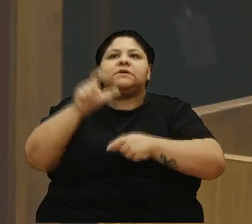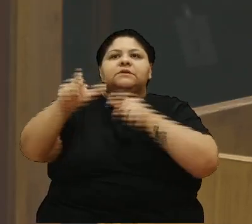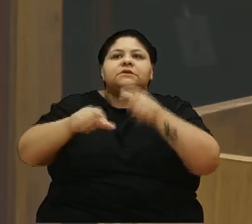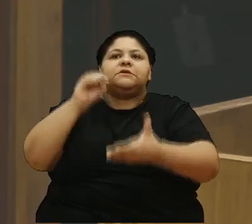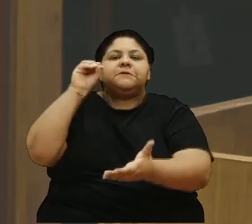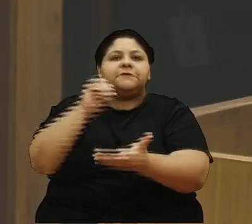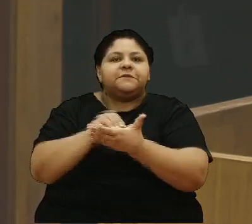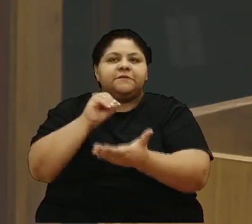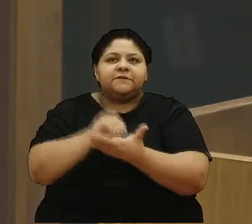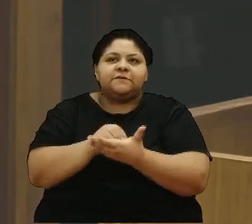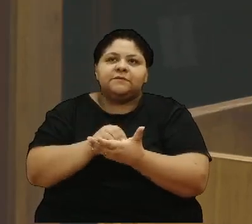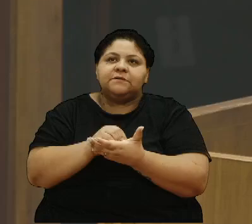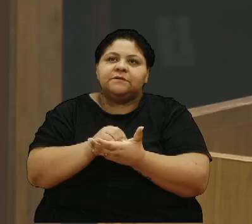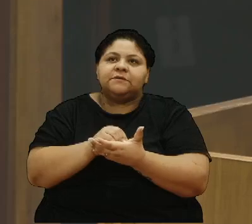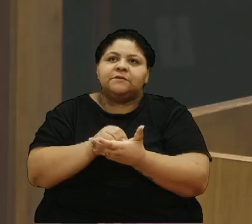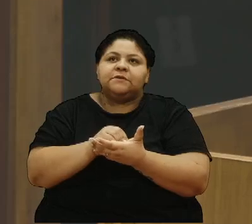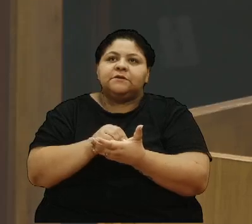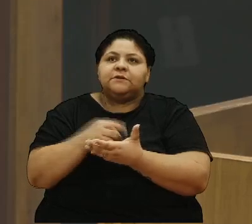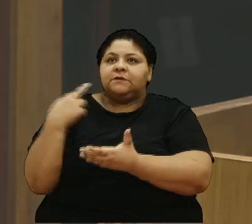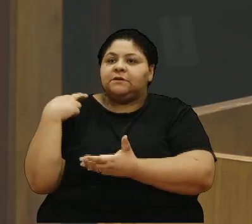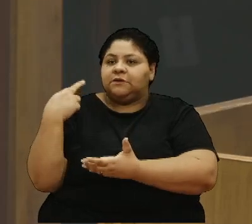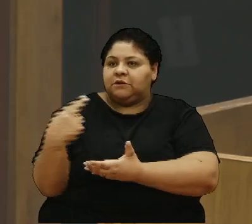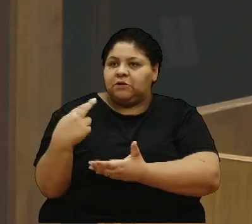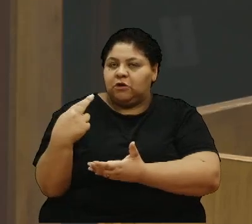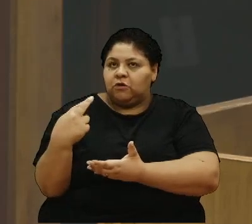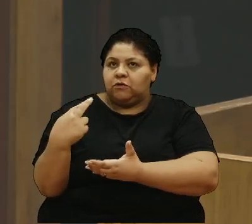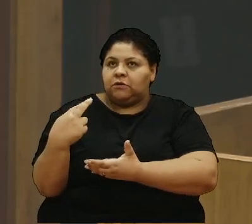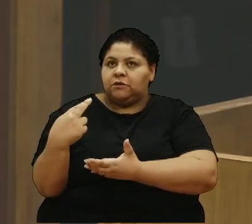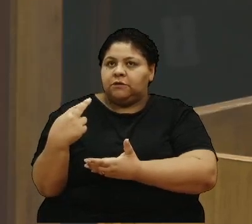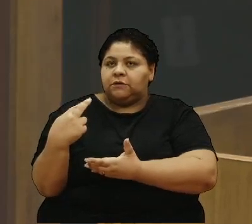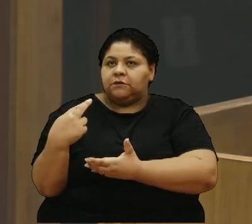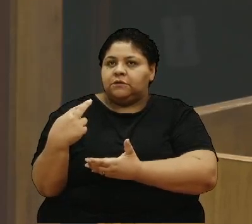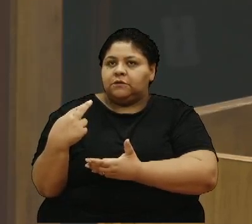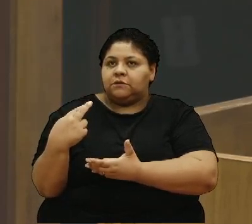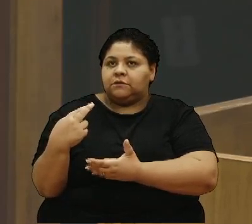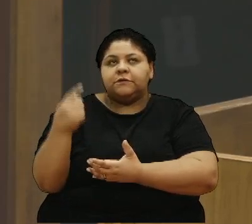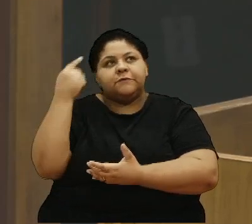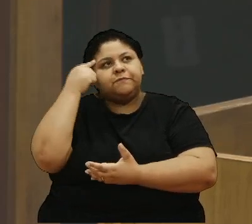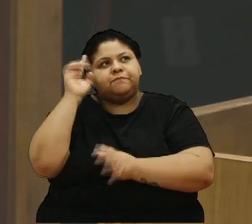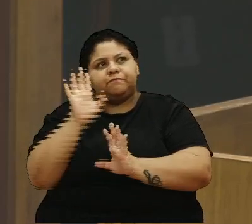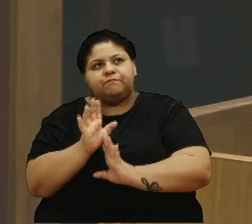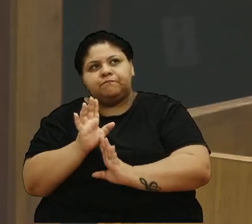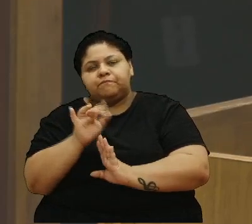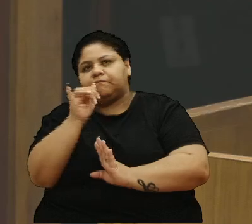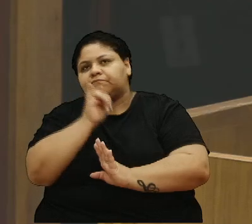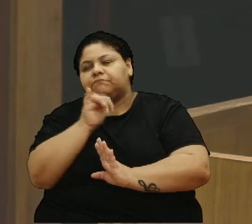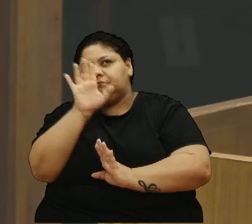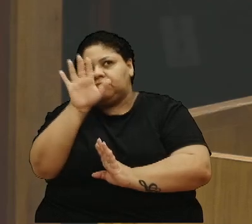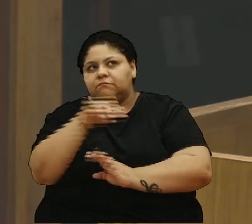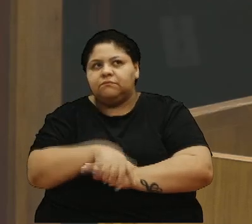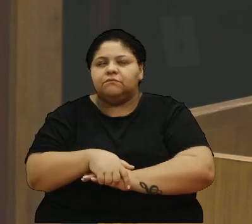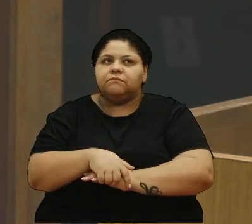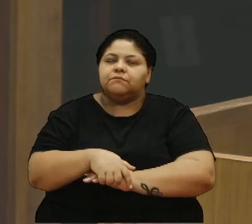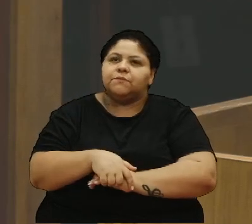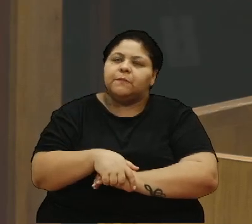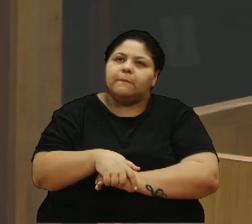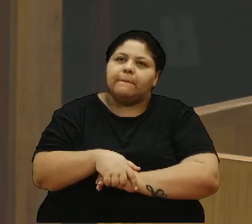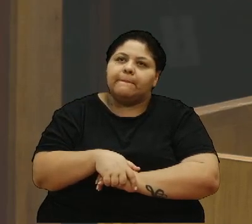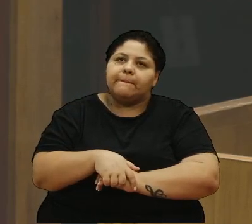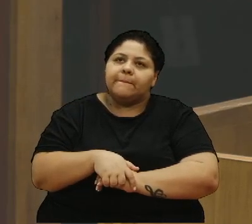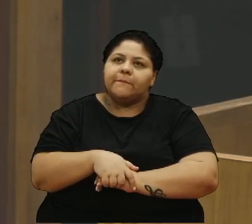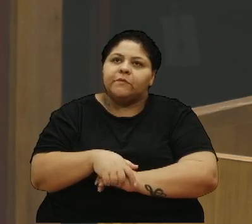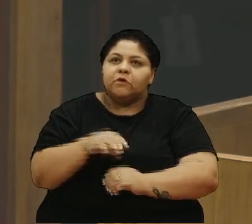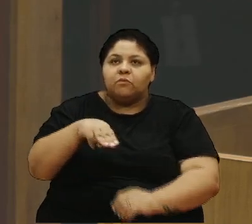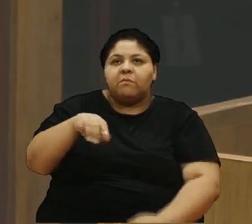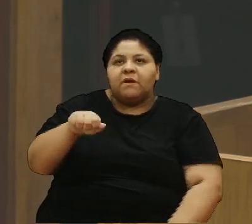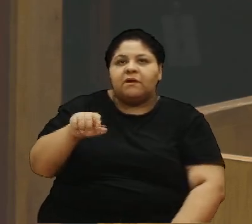disserem que a responsabilidade é única e exclusiva, vereador Cláudio Libardi, vamos pensar, por exemplo, que lá no